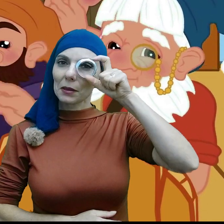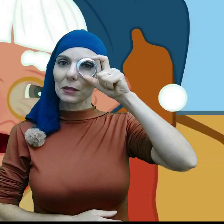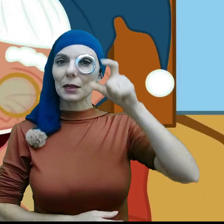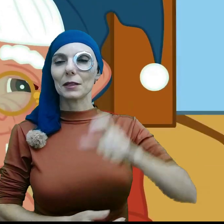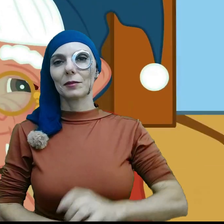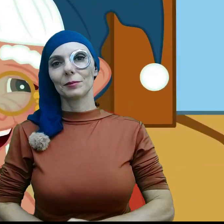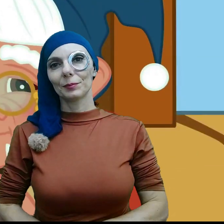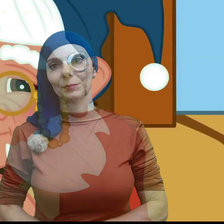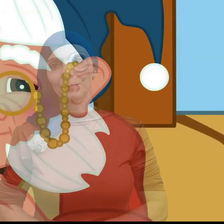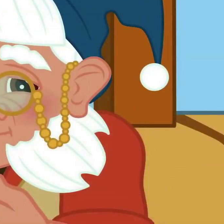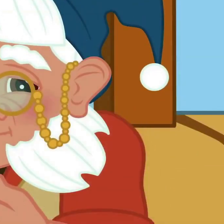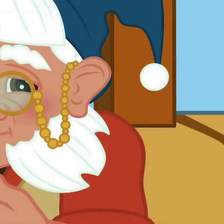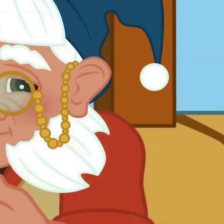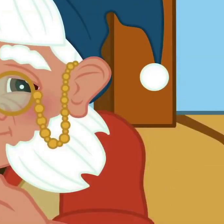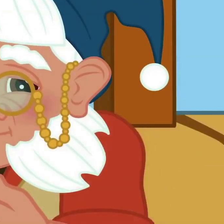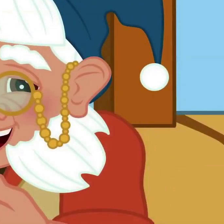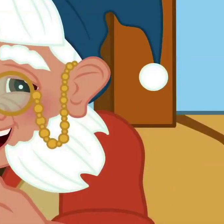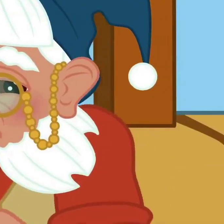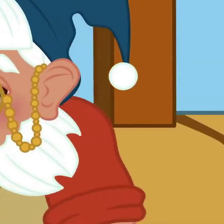sou o mestre.